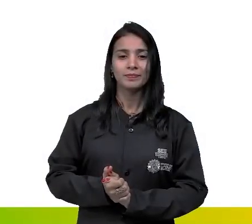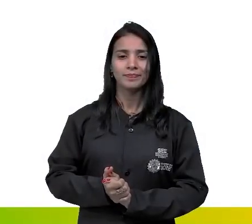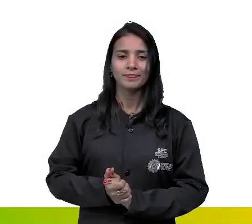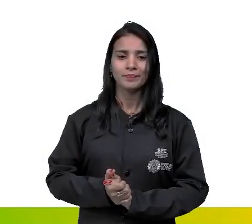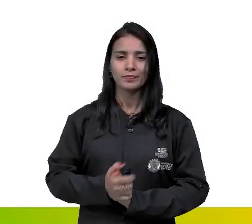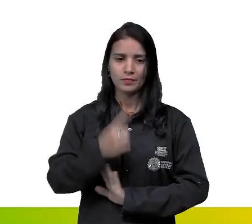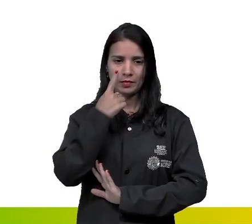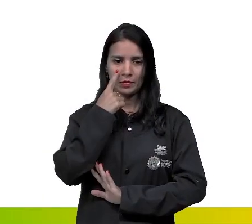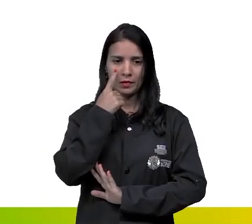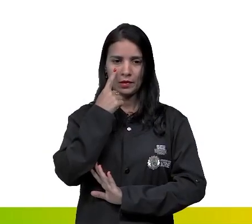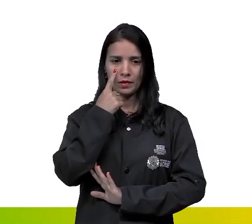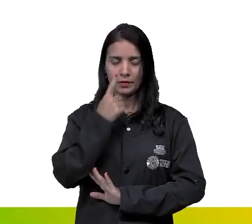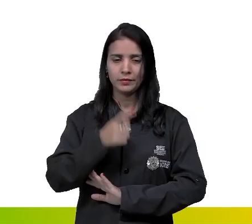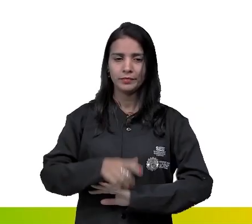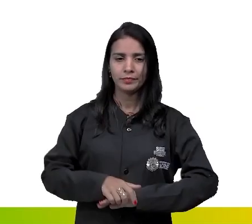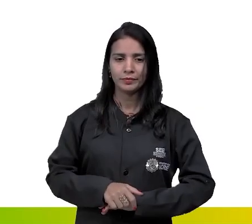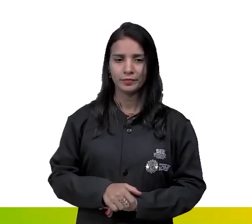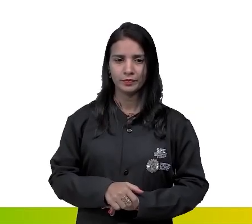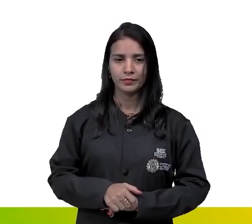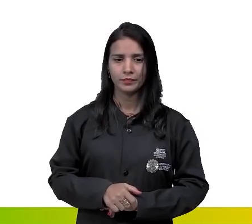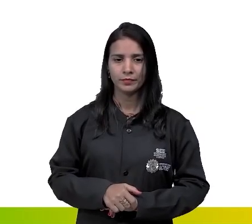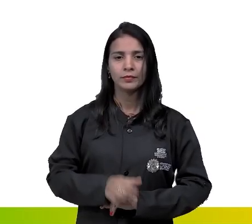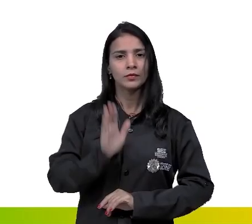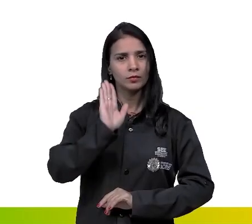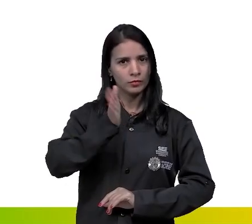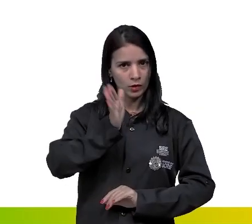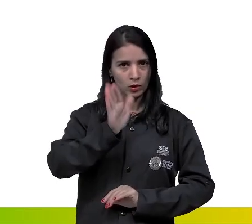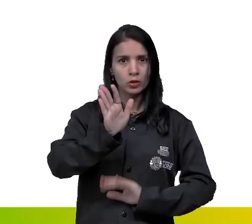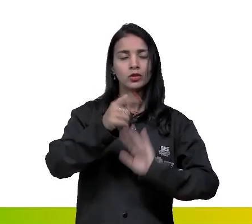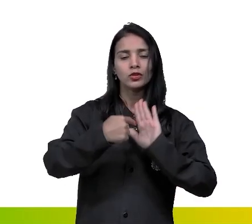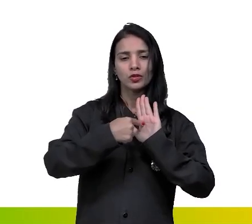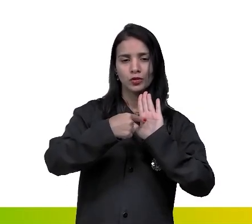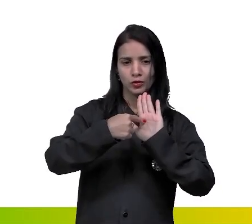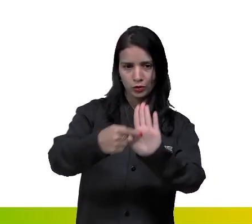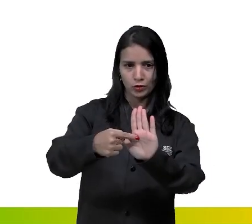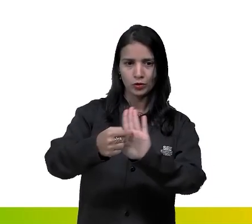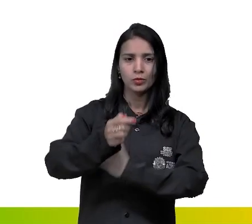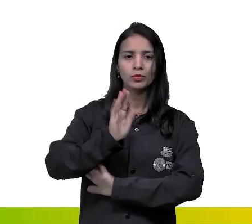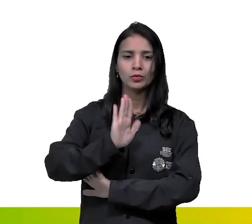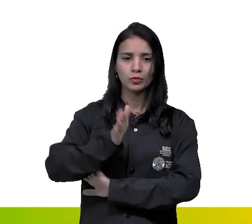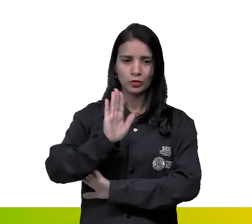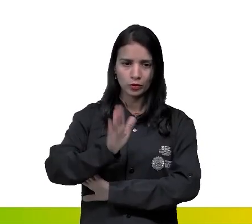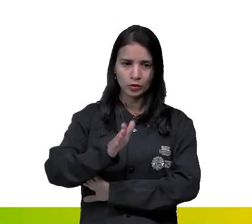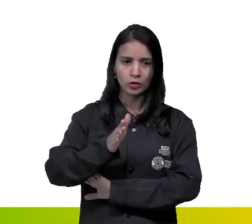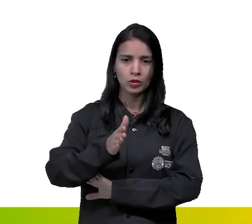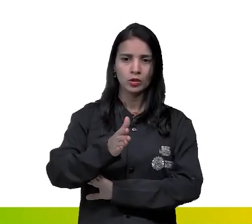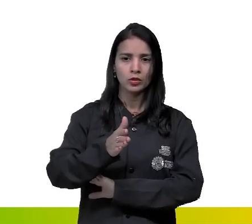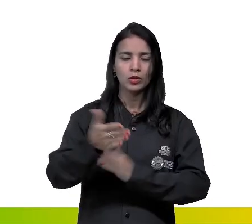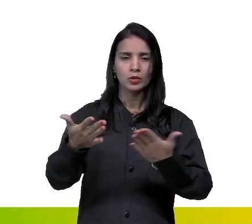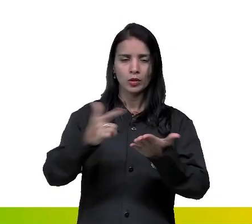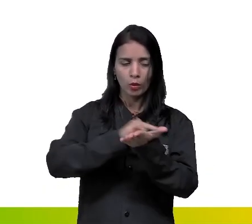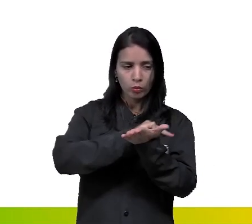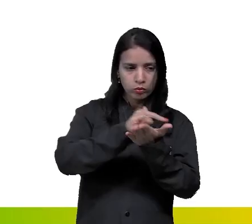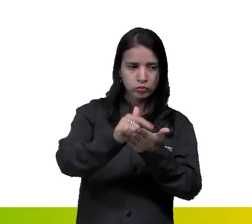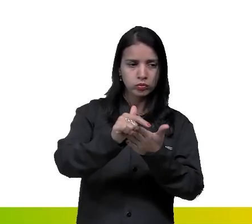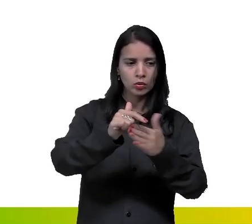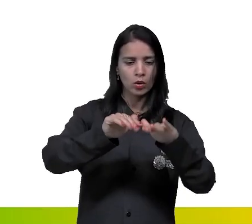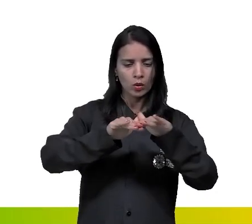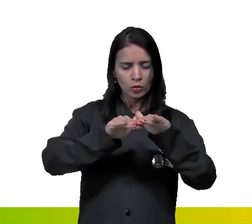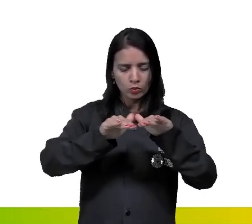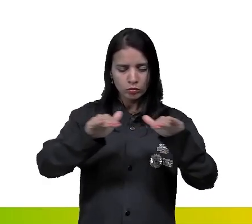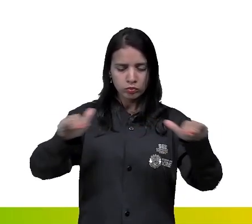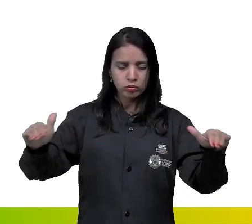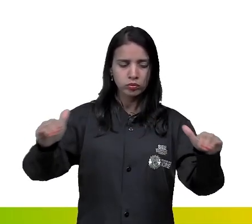aqui a vegetação, já mostrei um pouquinho para vocês. A vegetação é justamente campos e gramíneas, e o que tem ameaçado